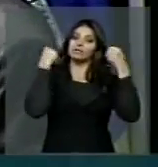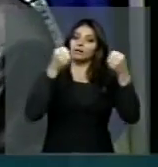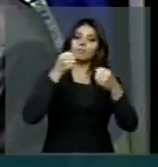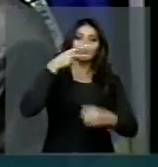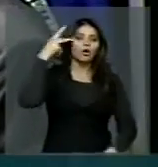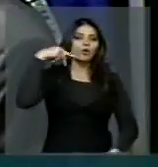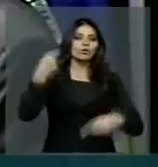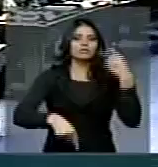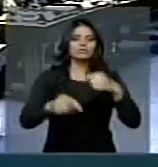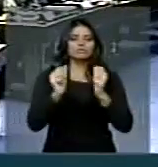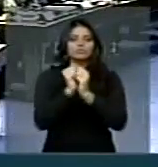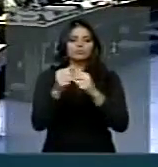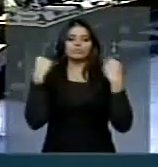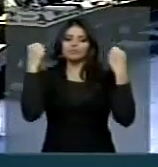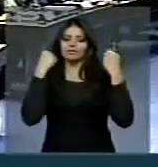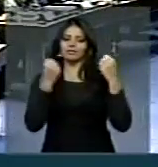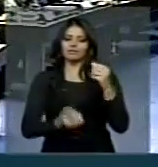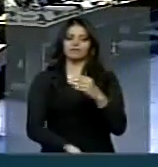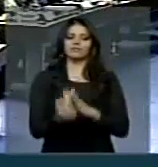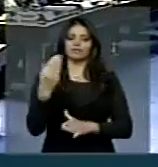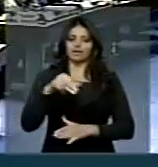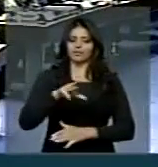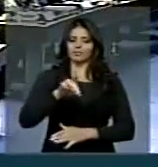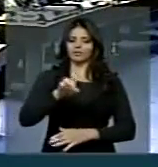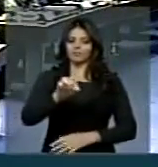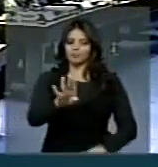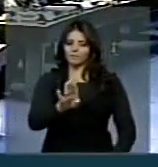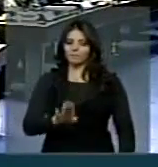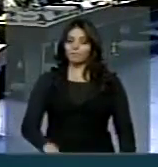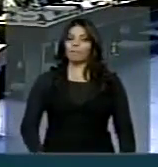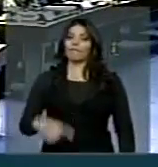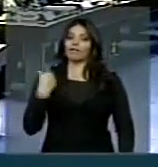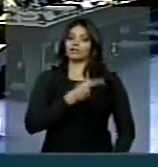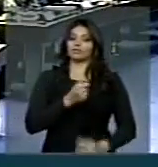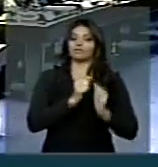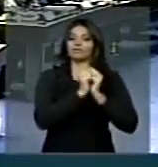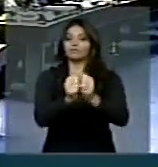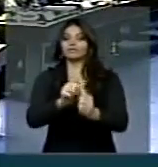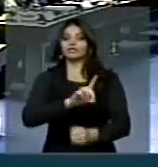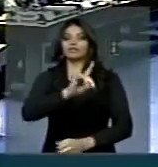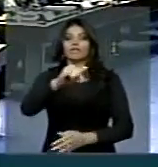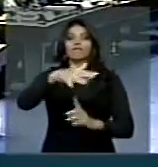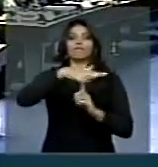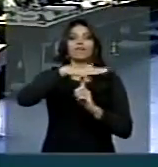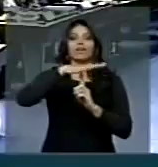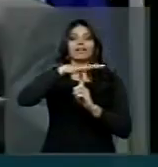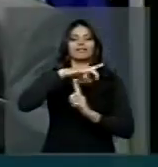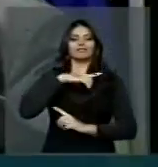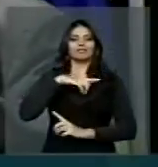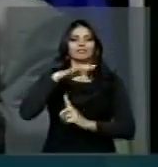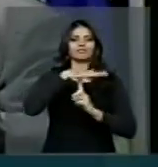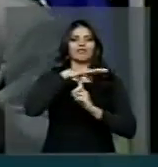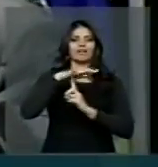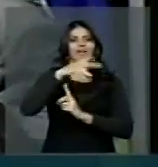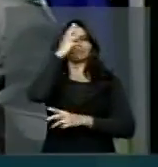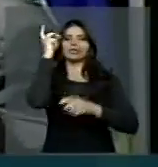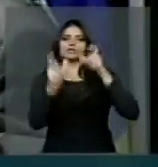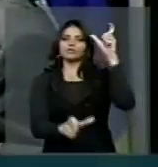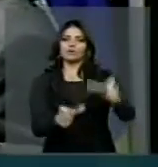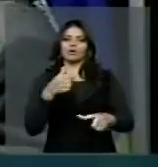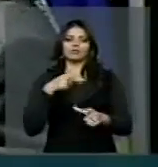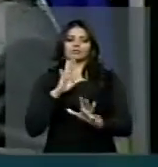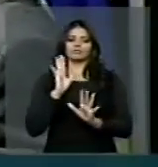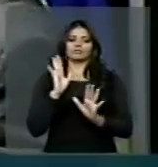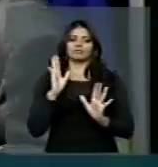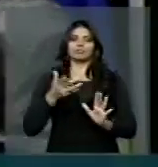as campanhas e a implantação do MDB. Íamos em dia de feira, porque as pessoas não corriam para